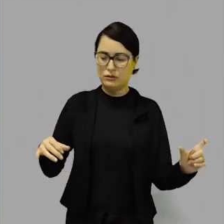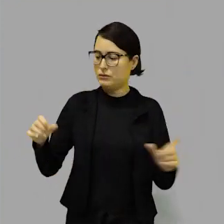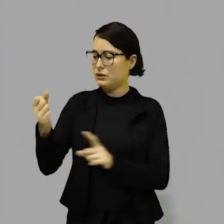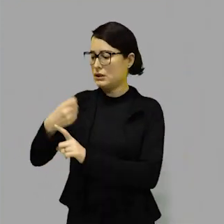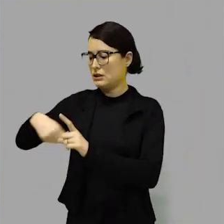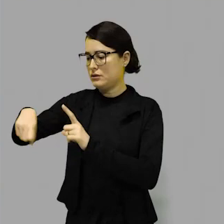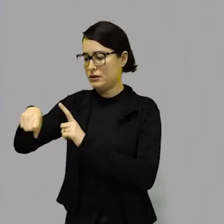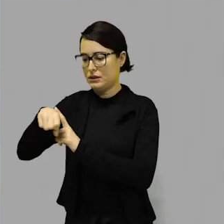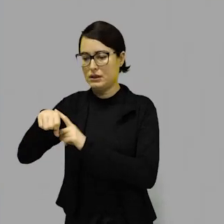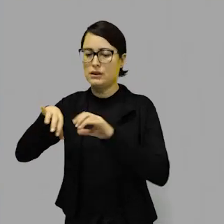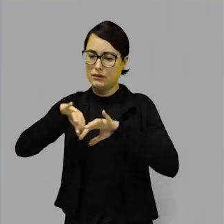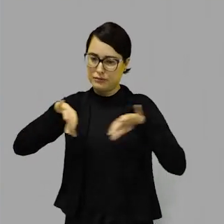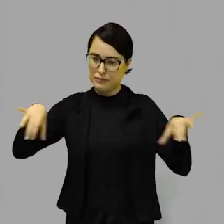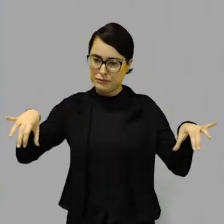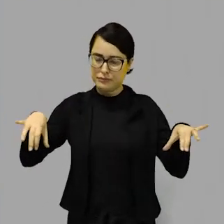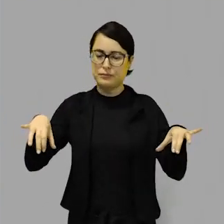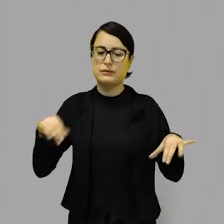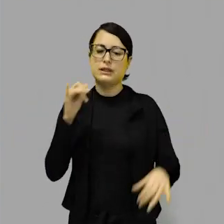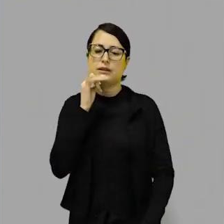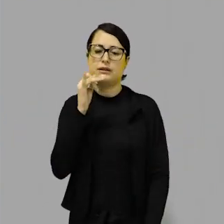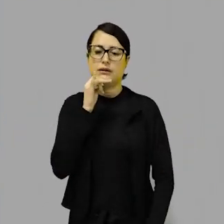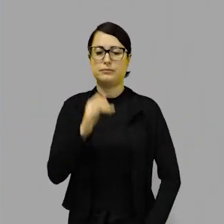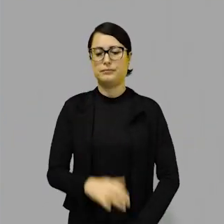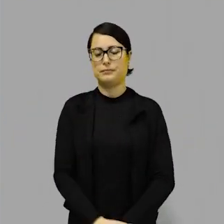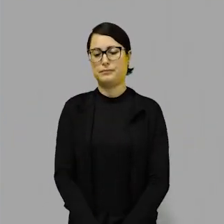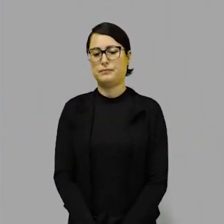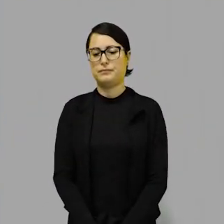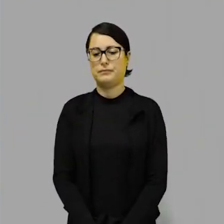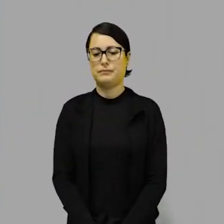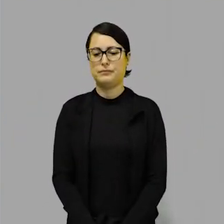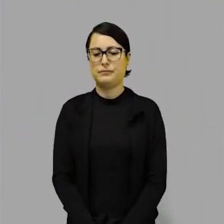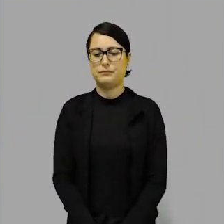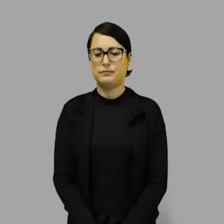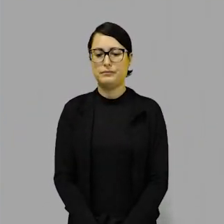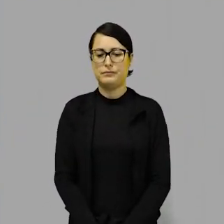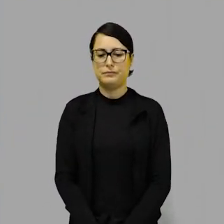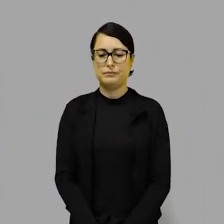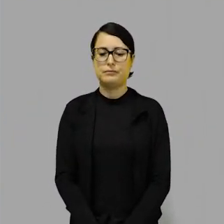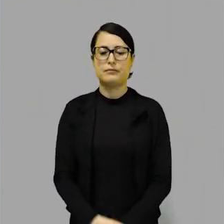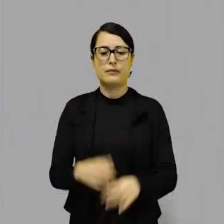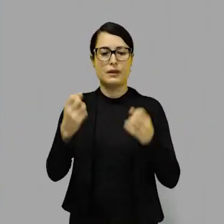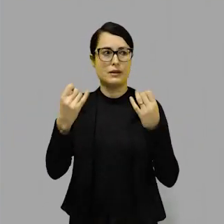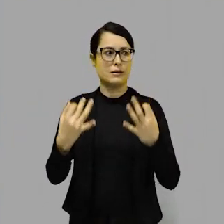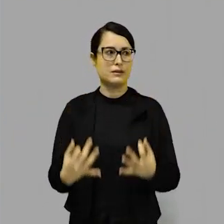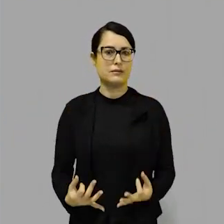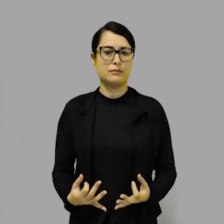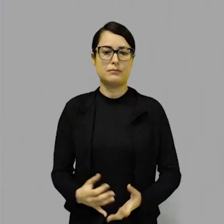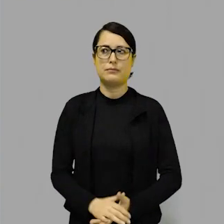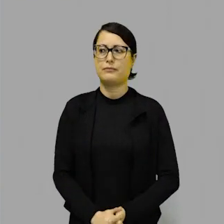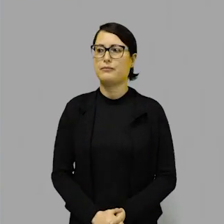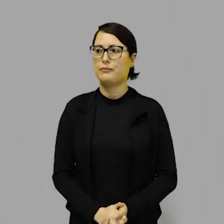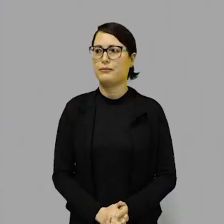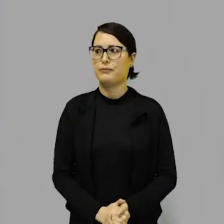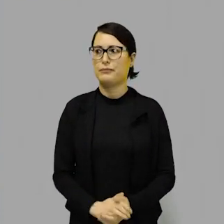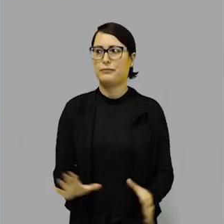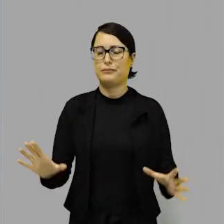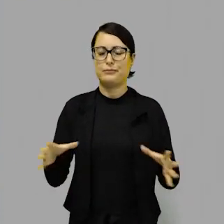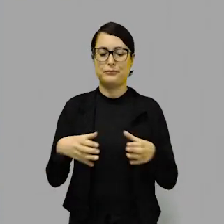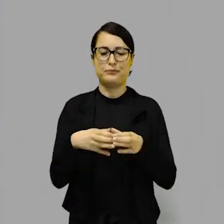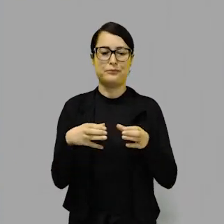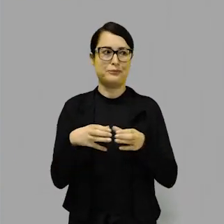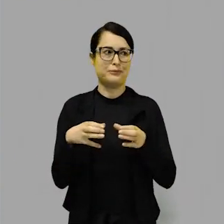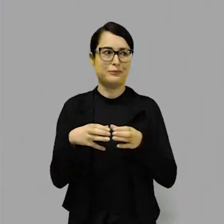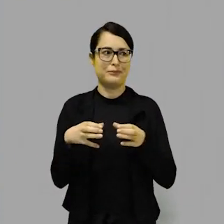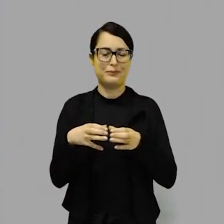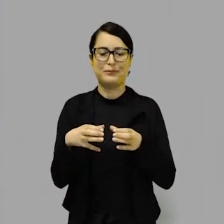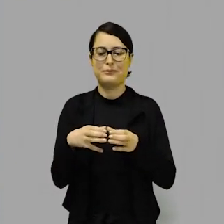é a sociedade. Vou te dar um exemplo. Durkheim diz que a coletividade